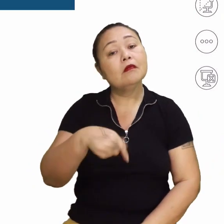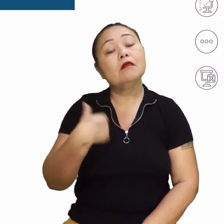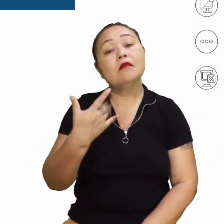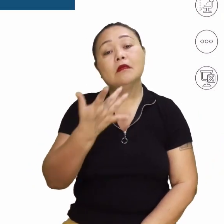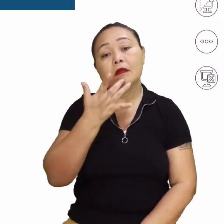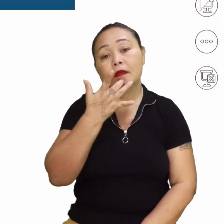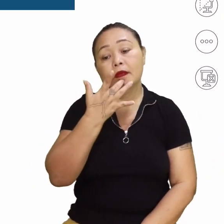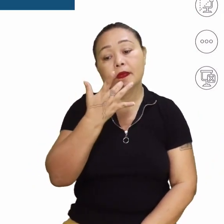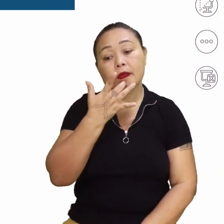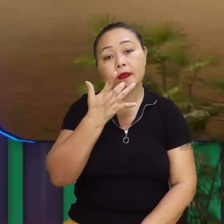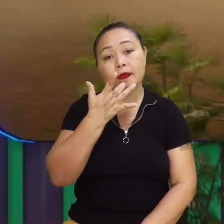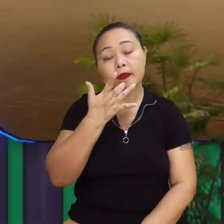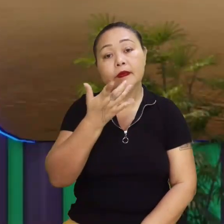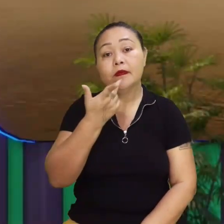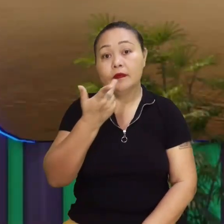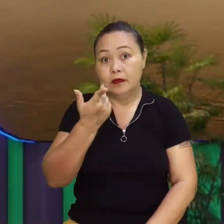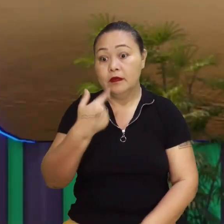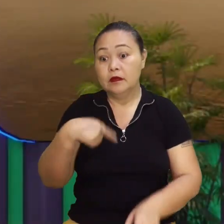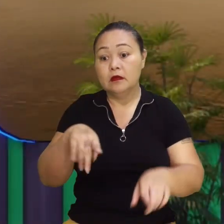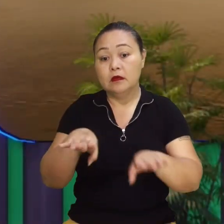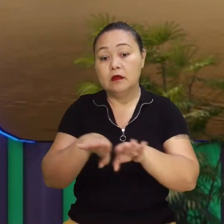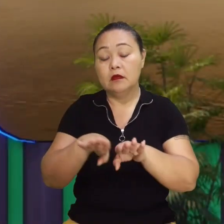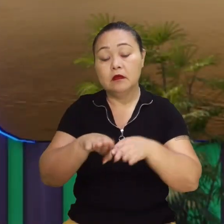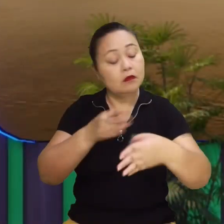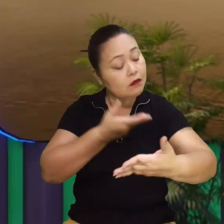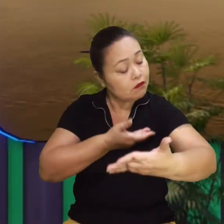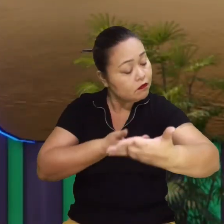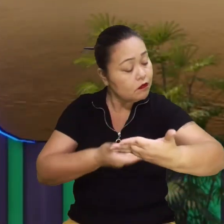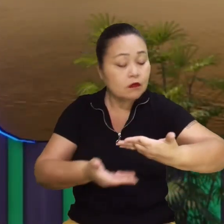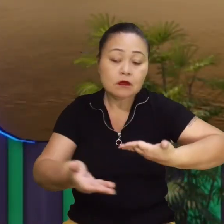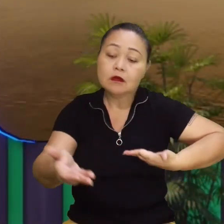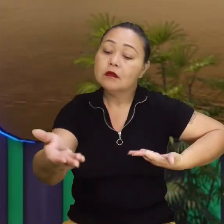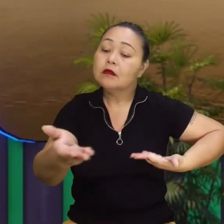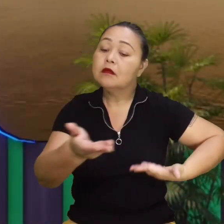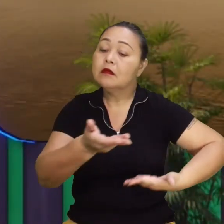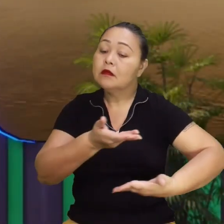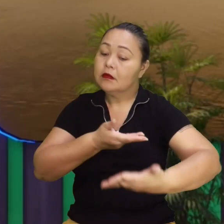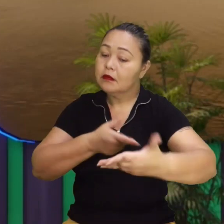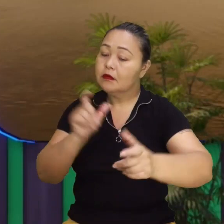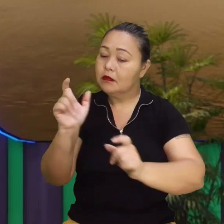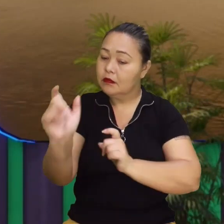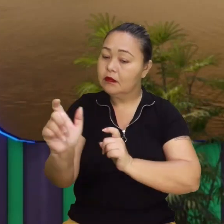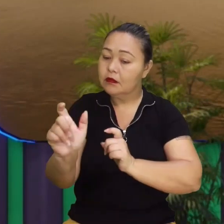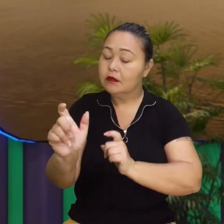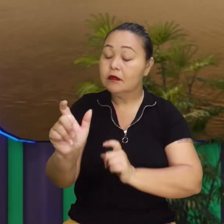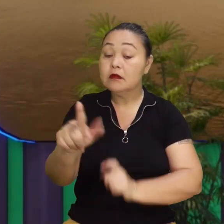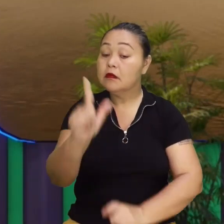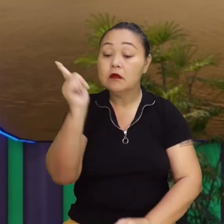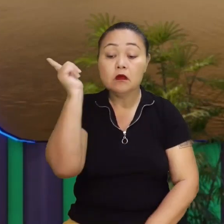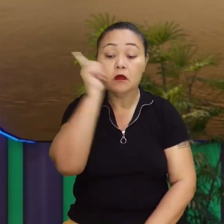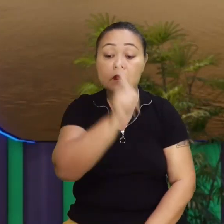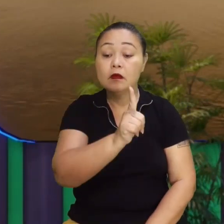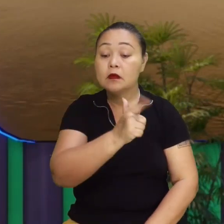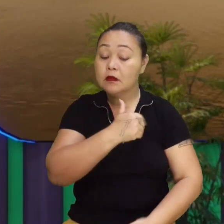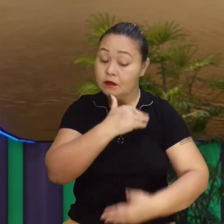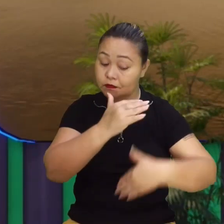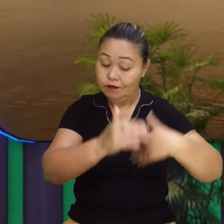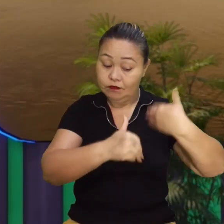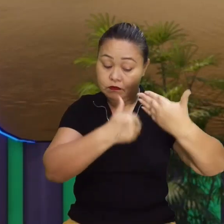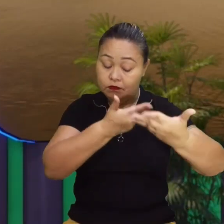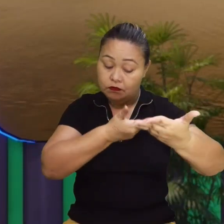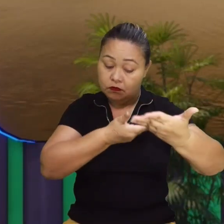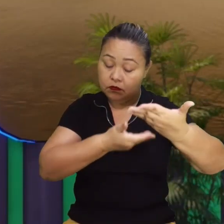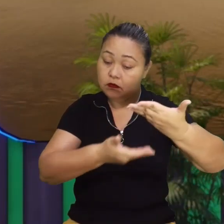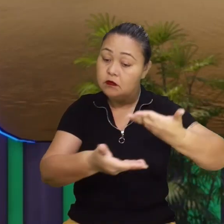hoje eu vou falar eu vou parar aqui também para falar sobre essa palavra solidariedade porque você não consegue desenvolver